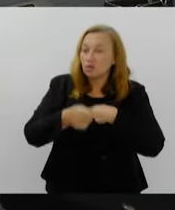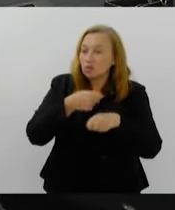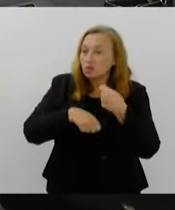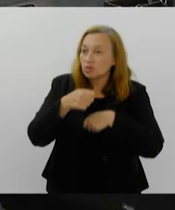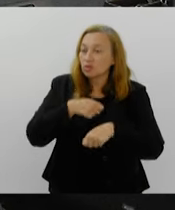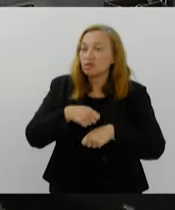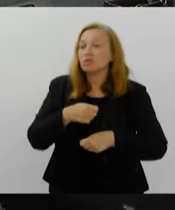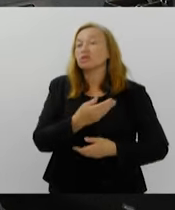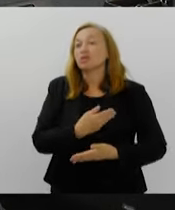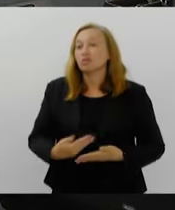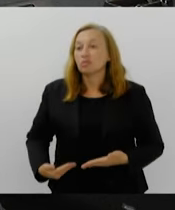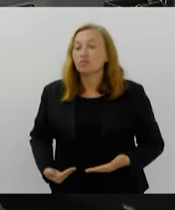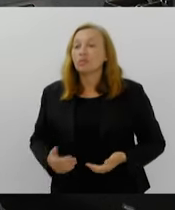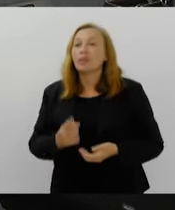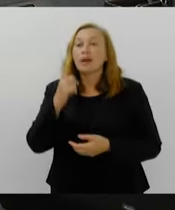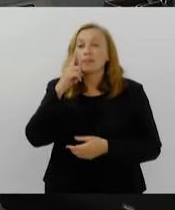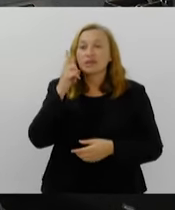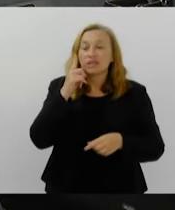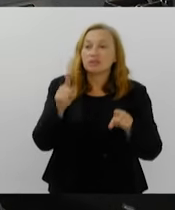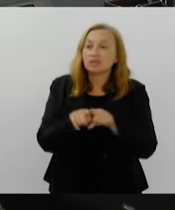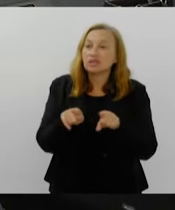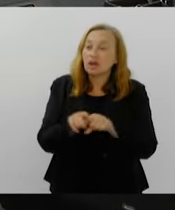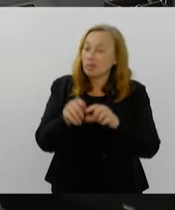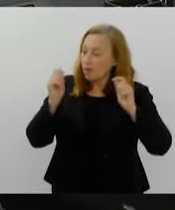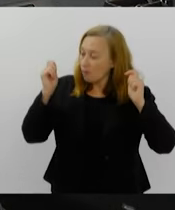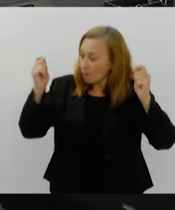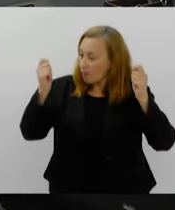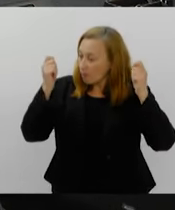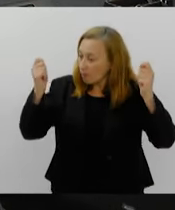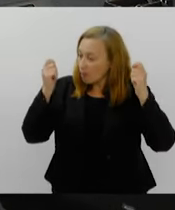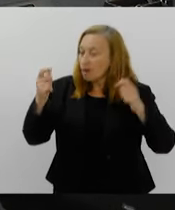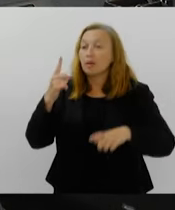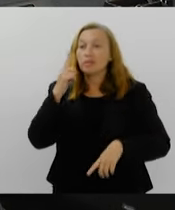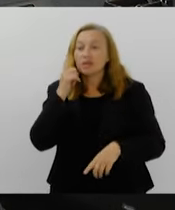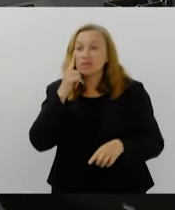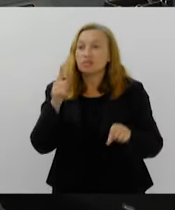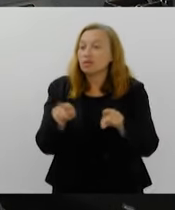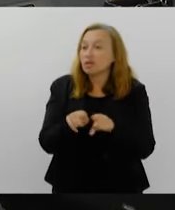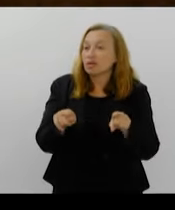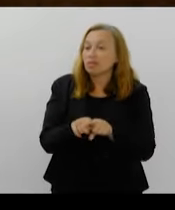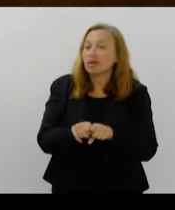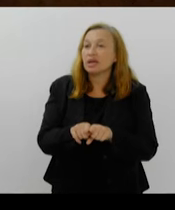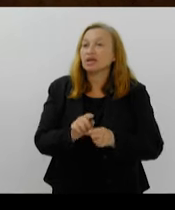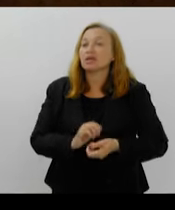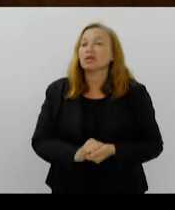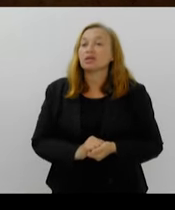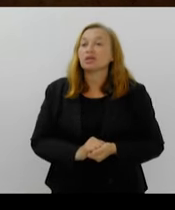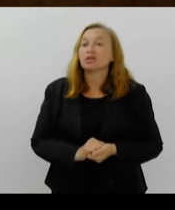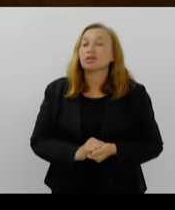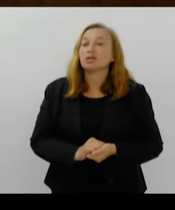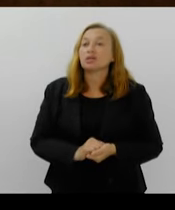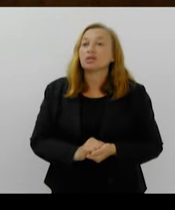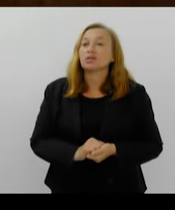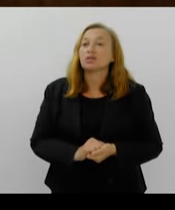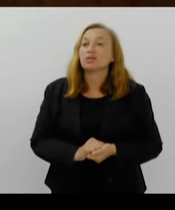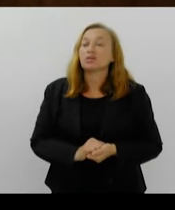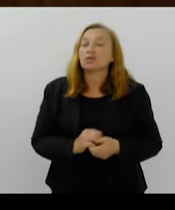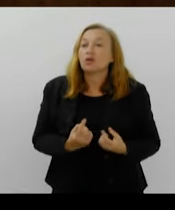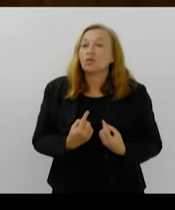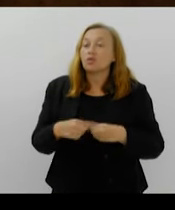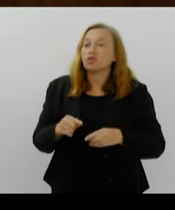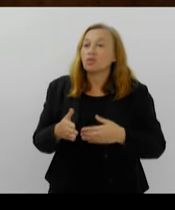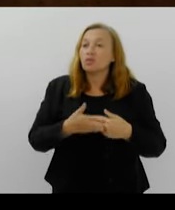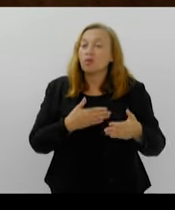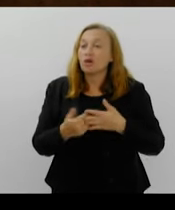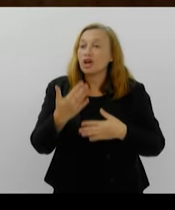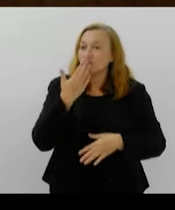vida pública pensamos nas militantes pensamos também né na na em coibir qualquer tipo